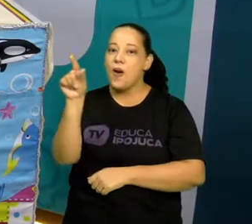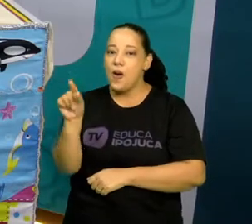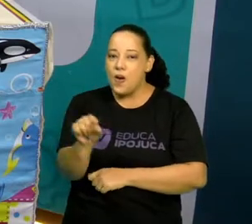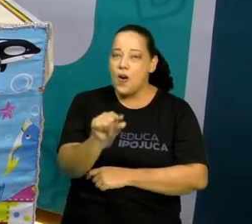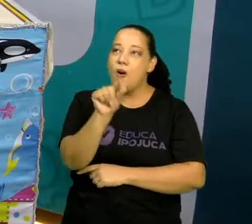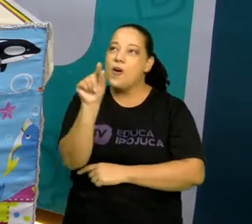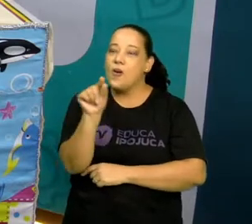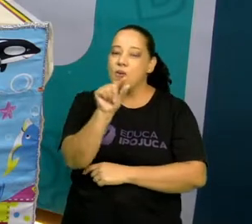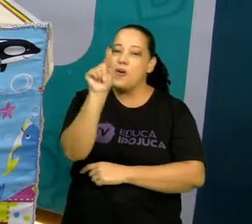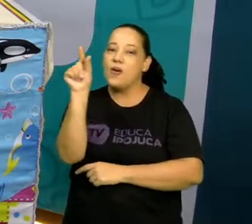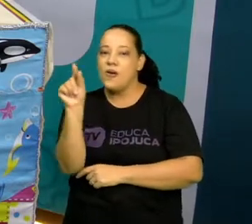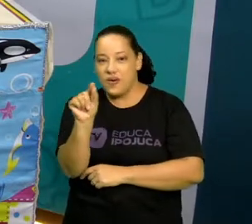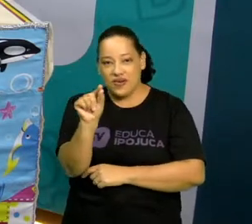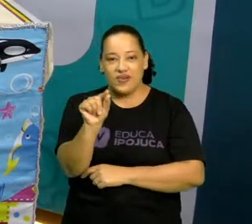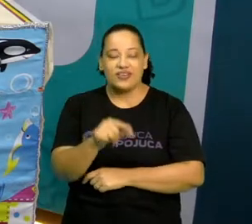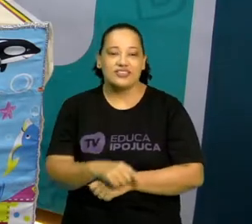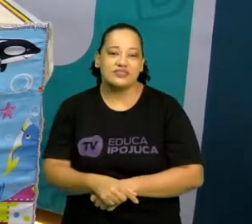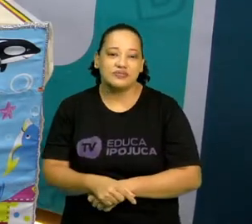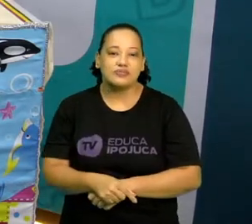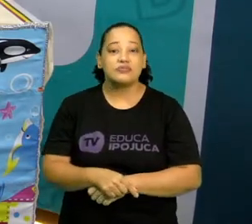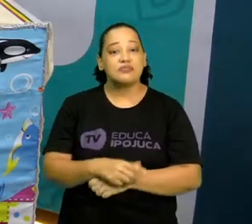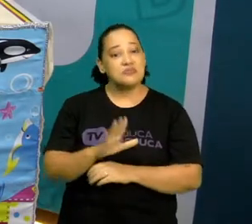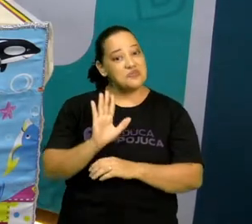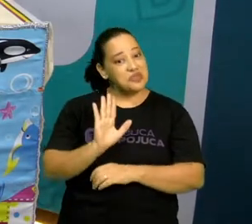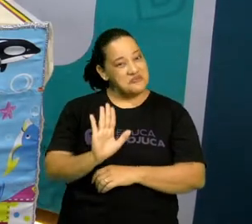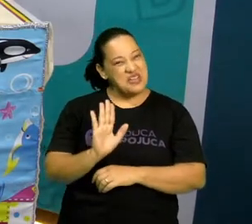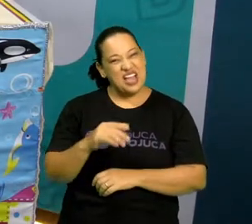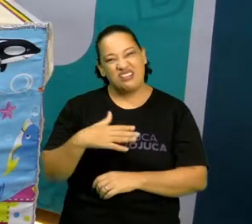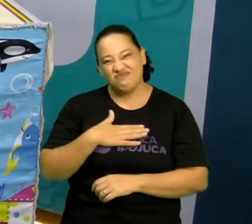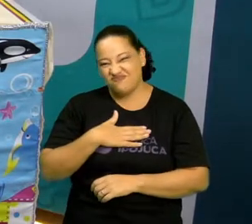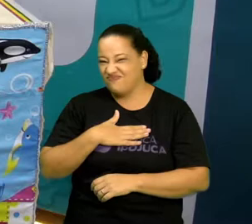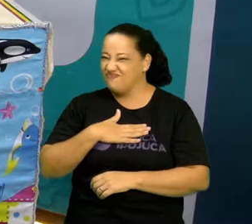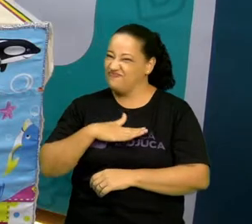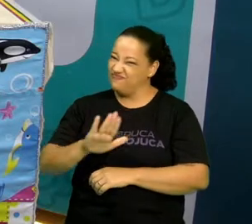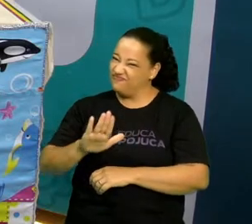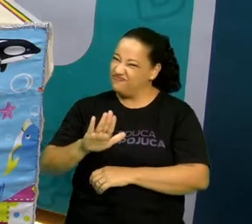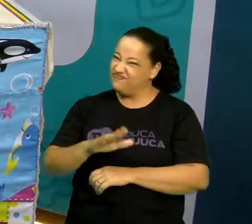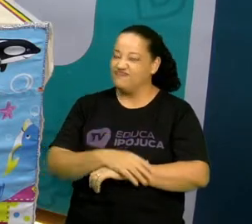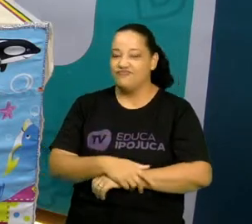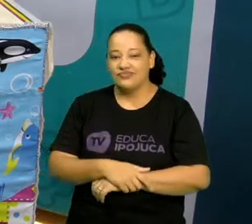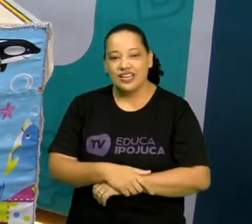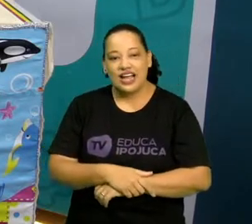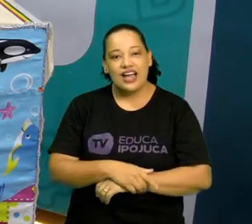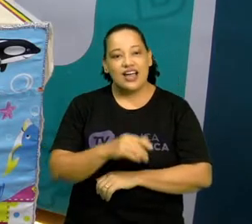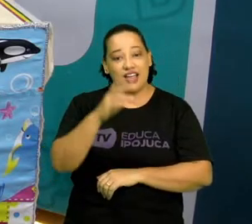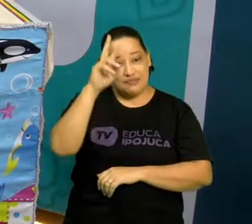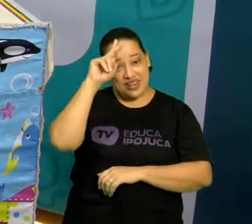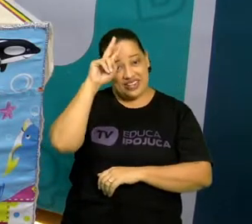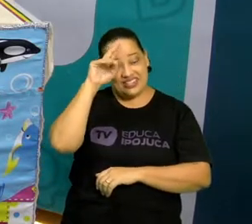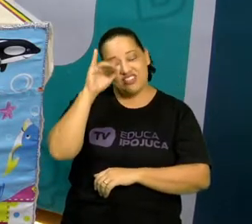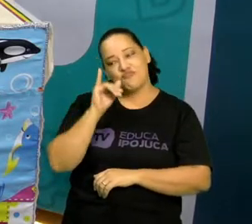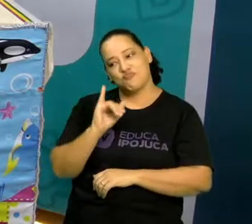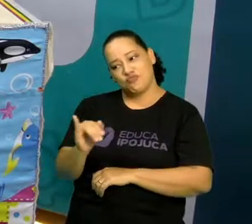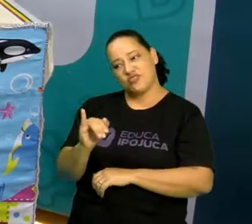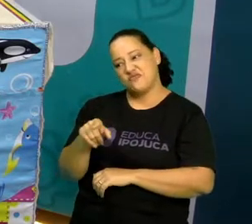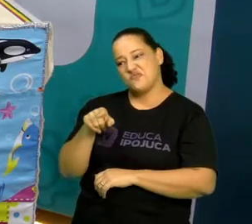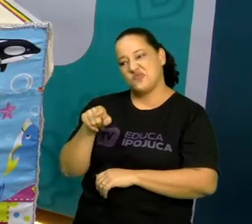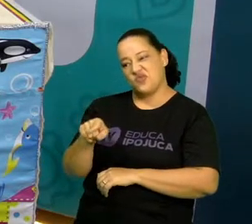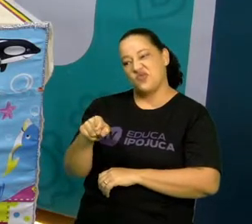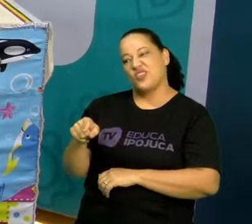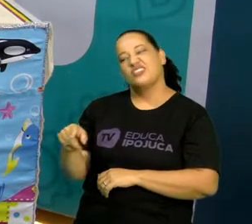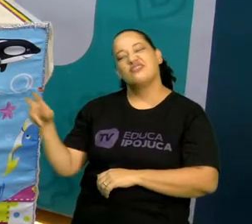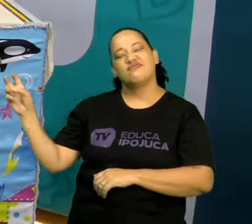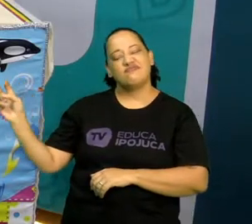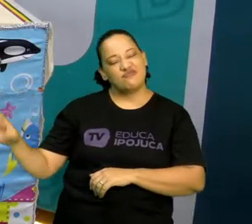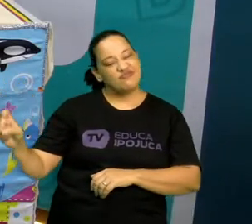Viu? Mas dona Baratinha não se agradou do galo. Ela disse: vá andando,